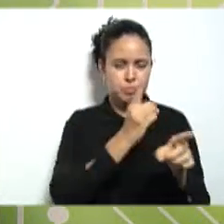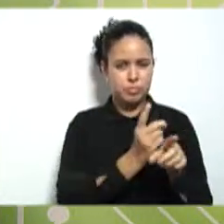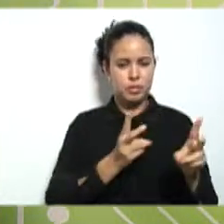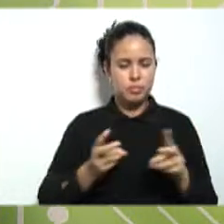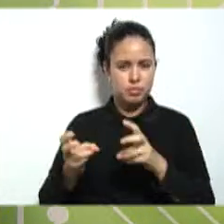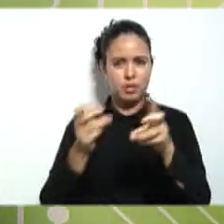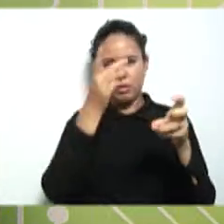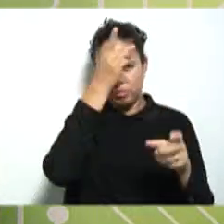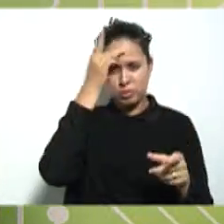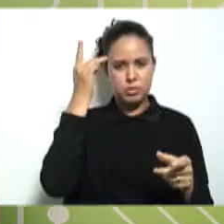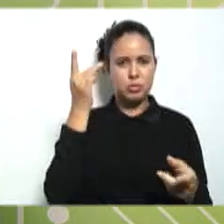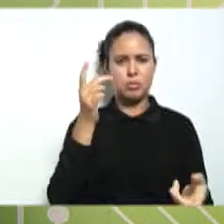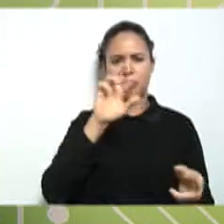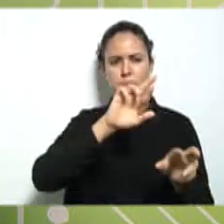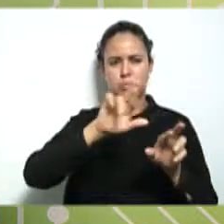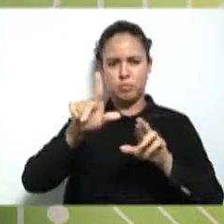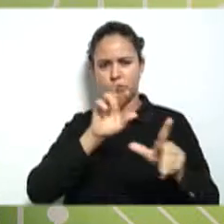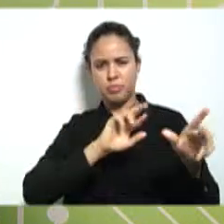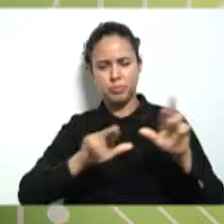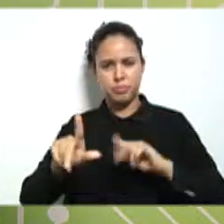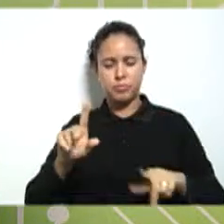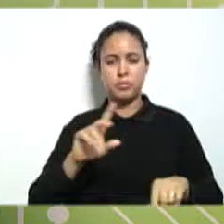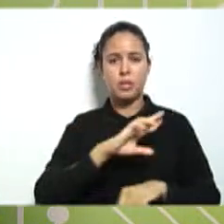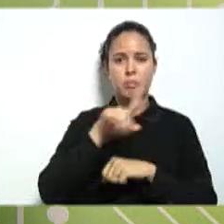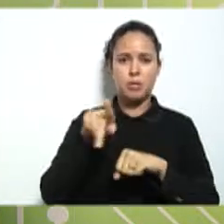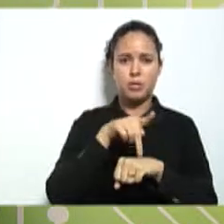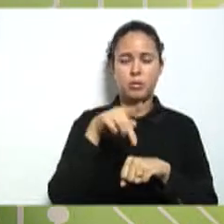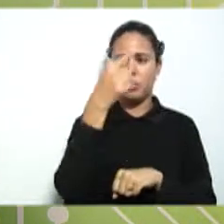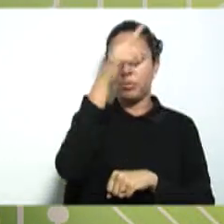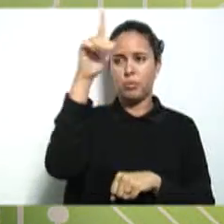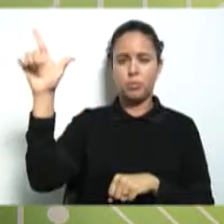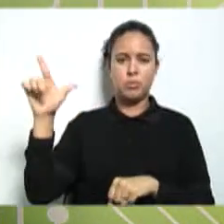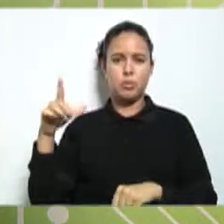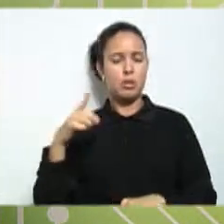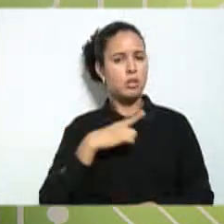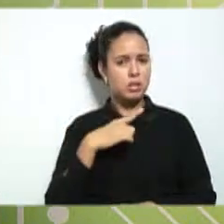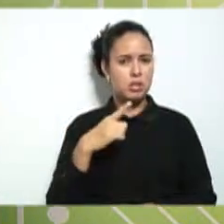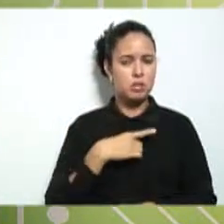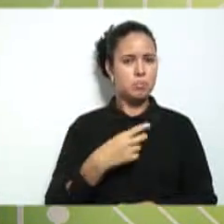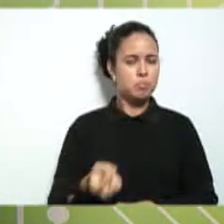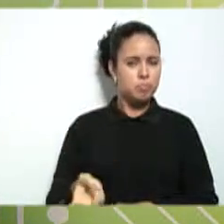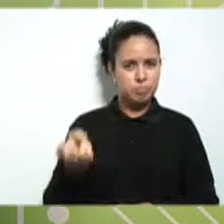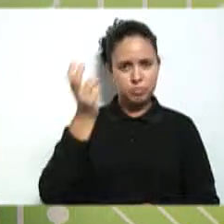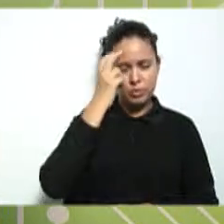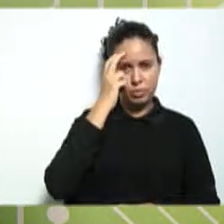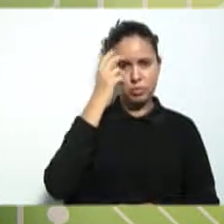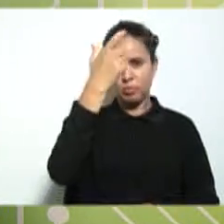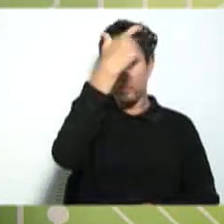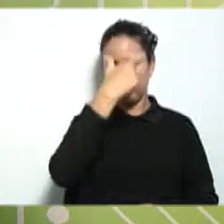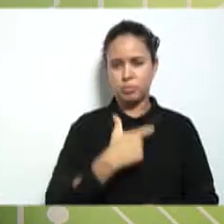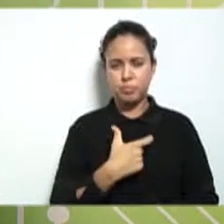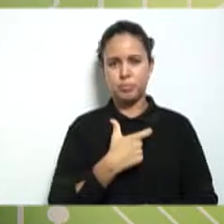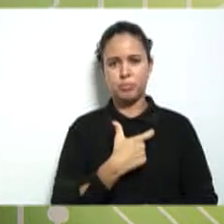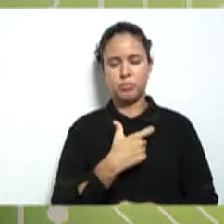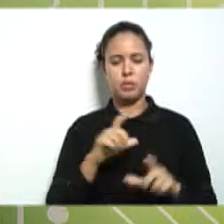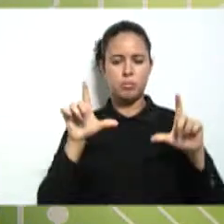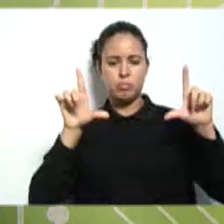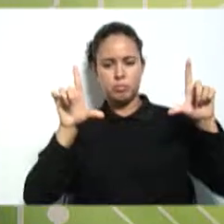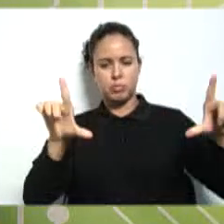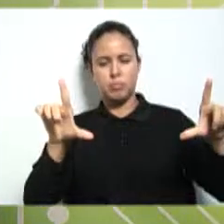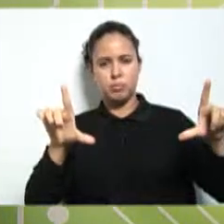torcedores. Os outros países têm uma tendência muito grande a ter essa marca cultural. Está ligado a uma etnia, mas também um